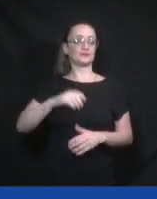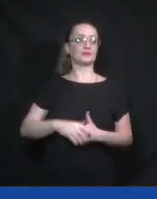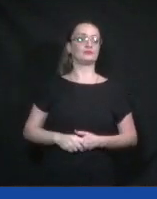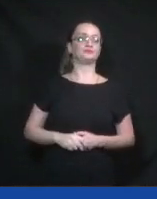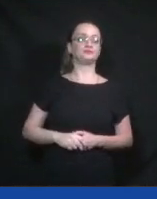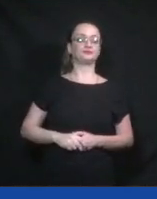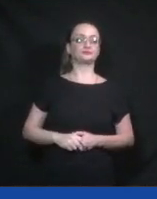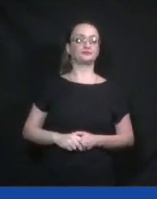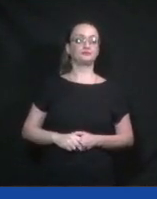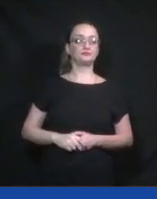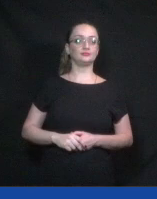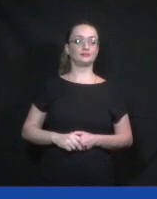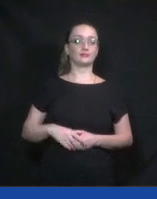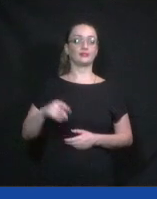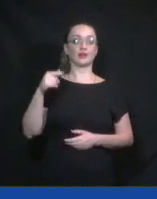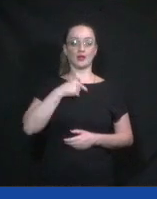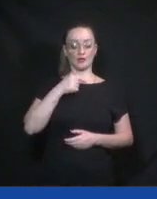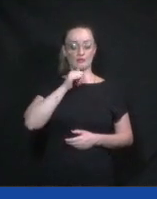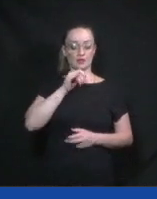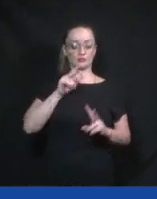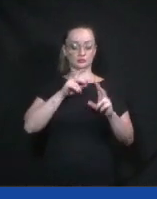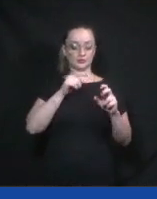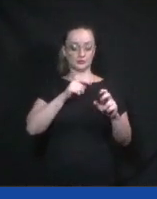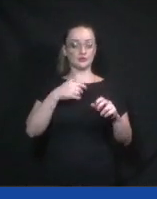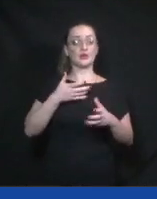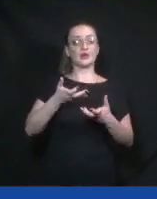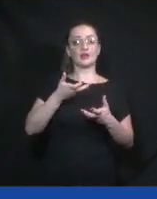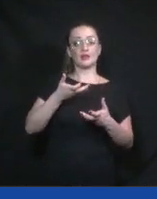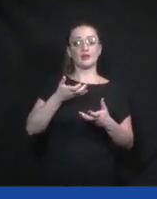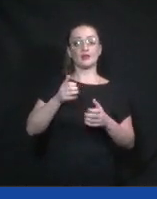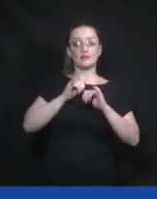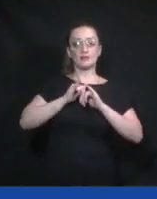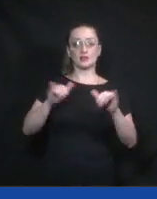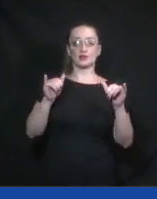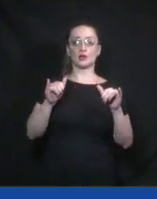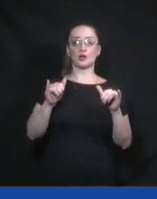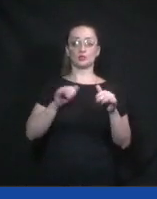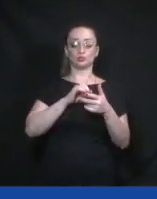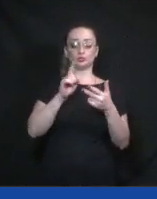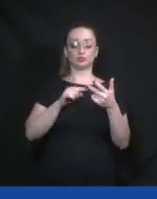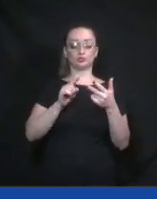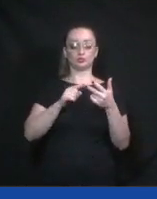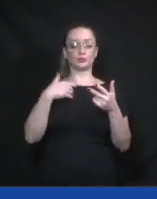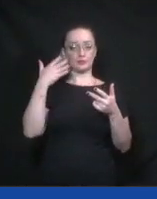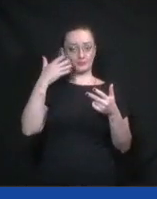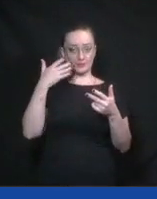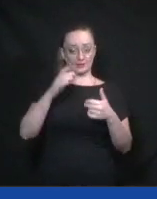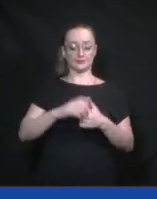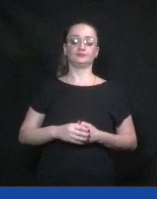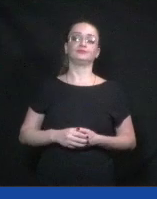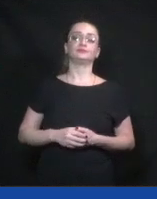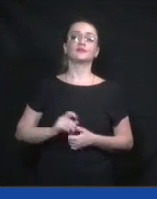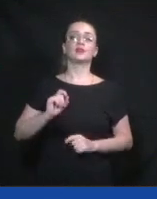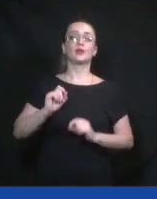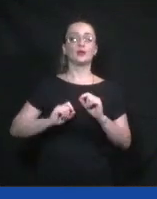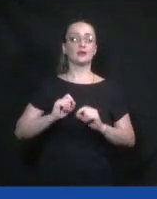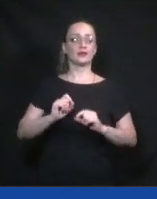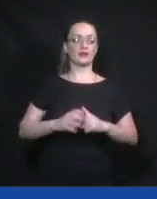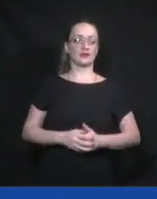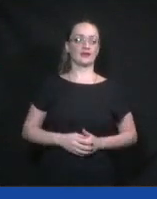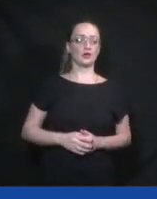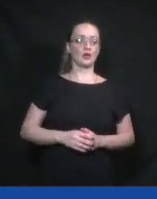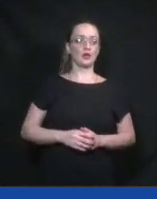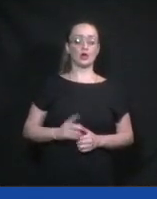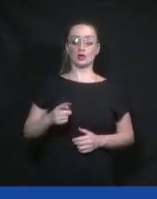daqui dito esse diagnóstico eu gostaria de passar para o segundo pedaço da minha sala é justamente o que que nós